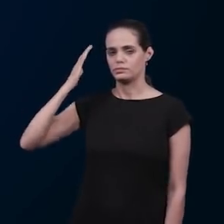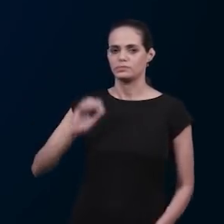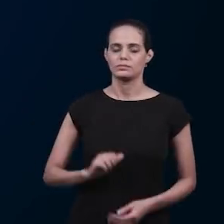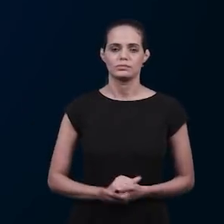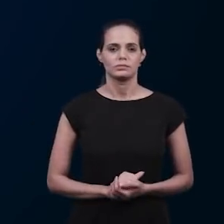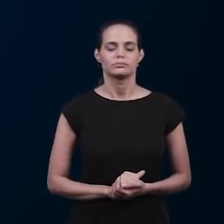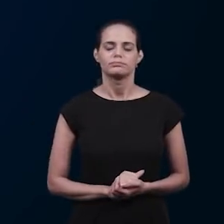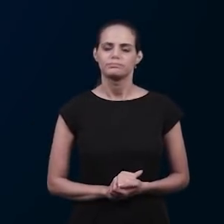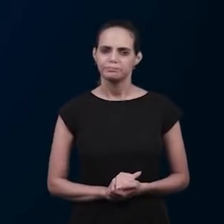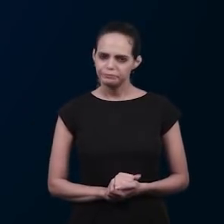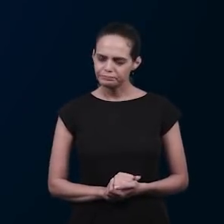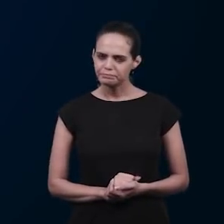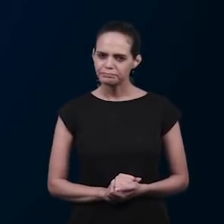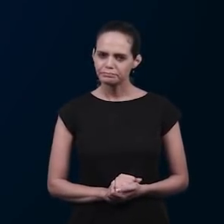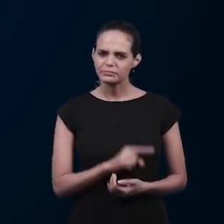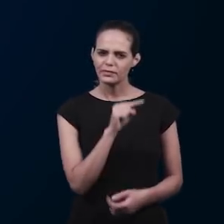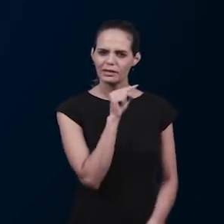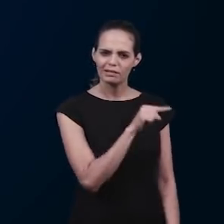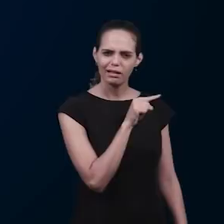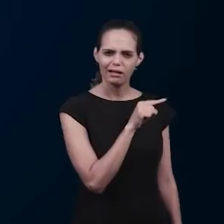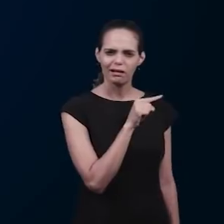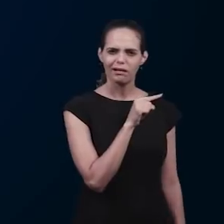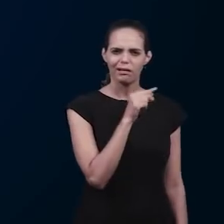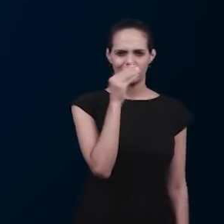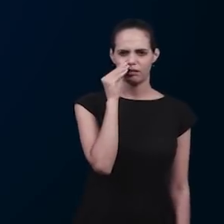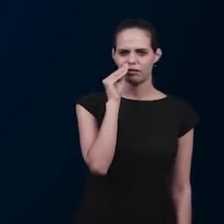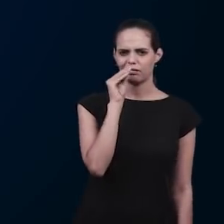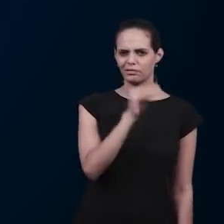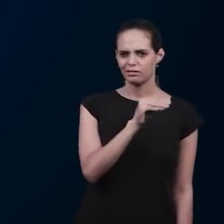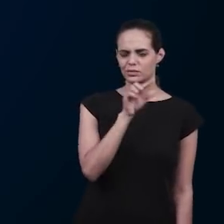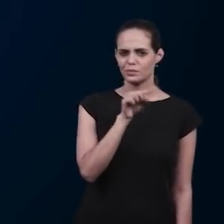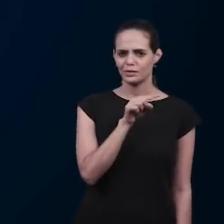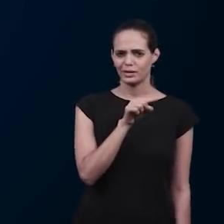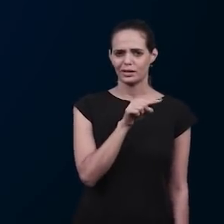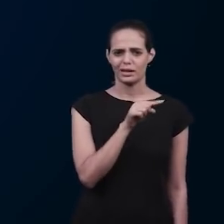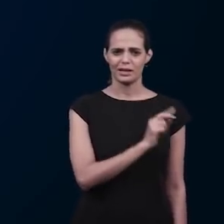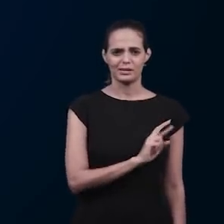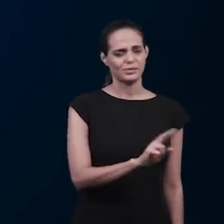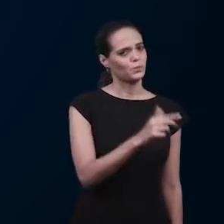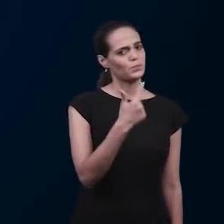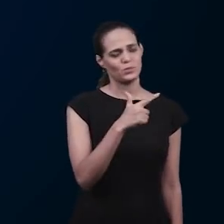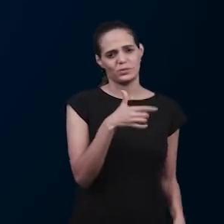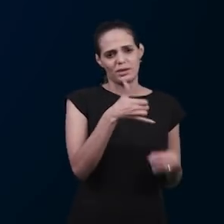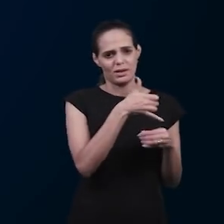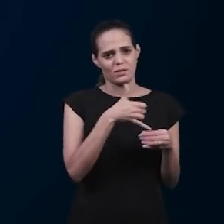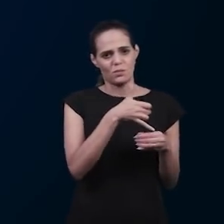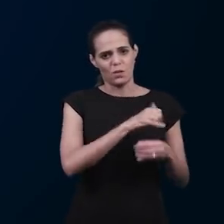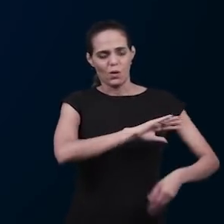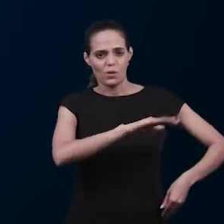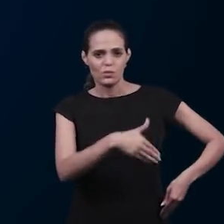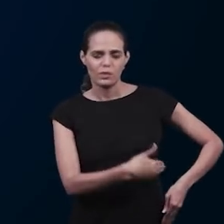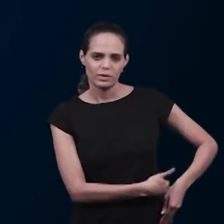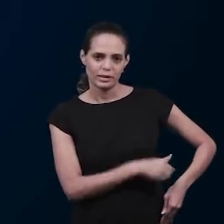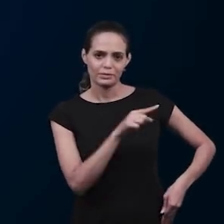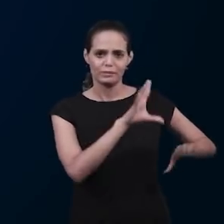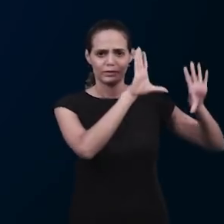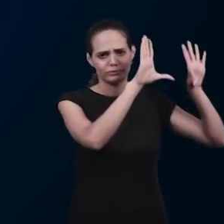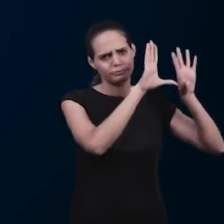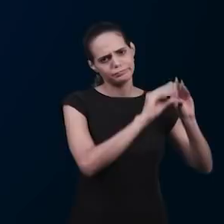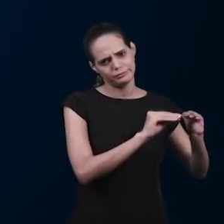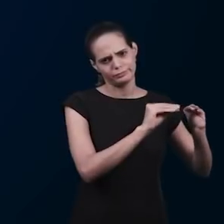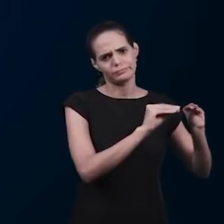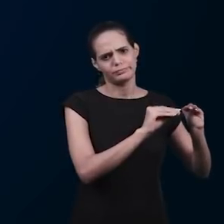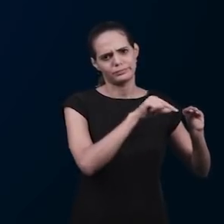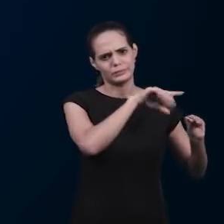e luz. Em relação à rejeição, aquele que está na religião não tem o óleo de reserva,